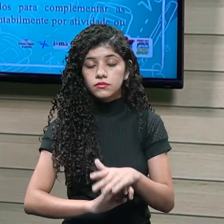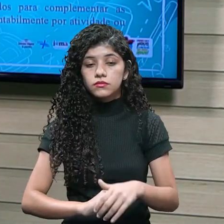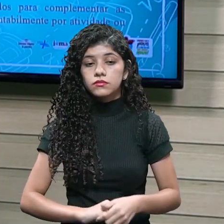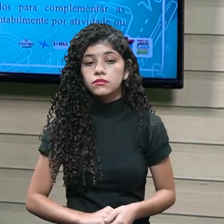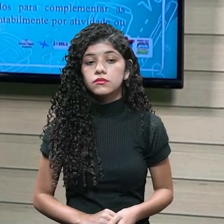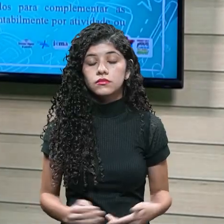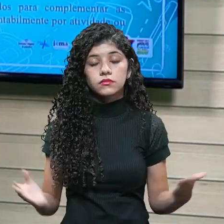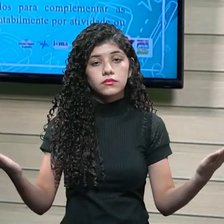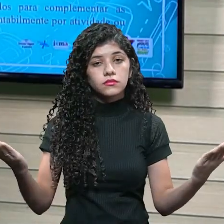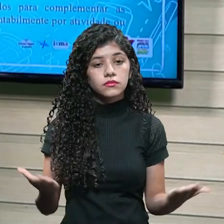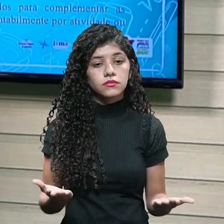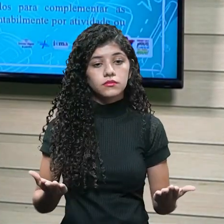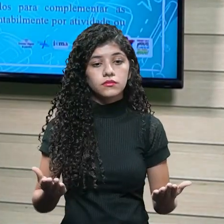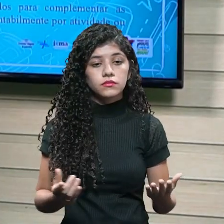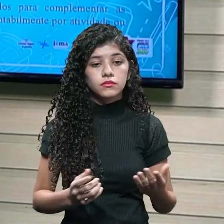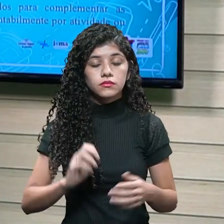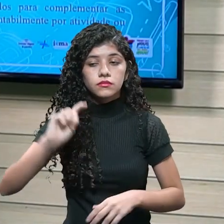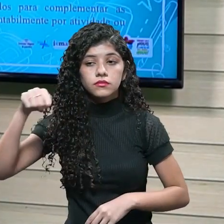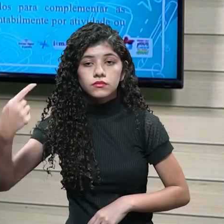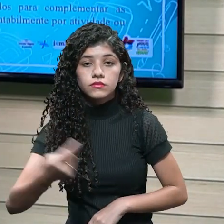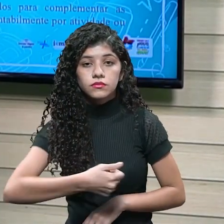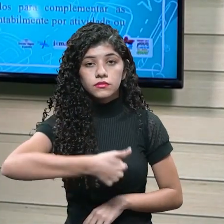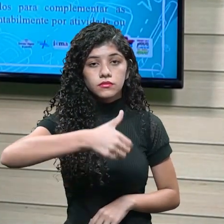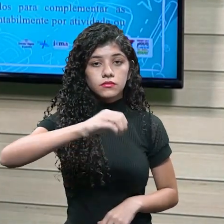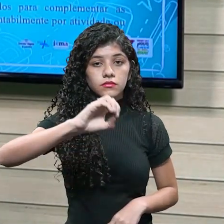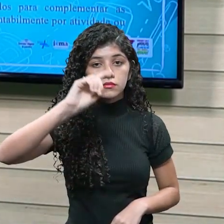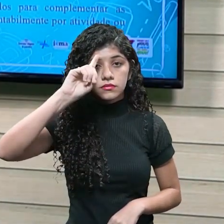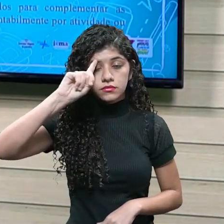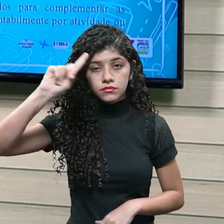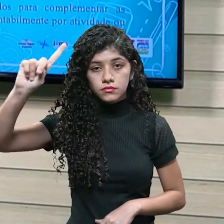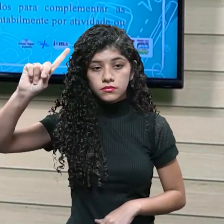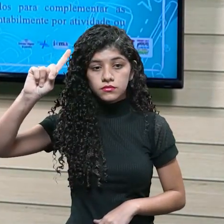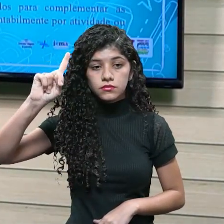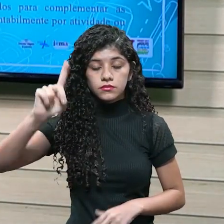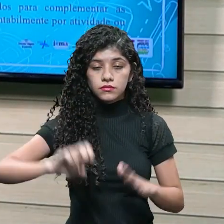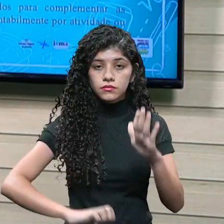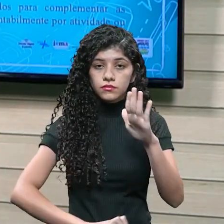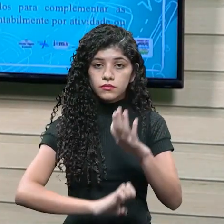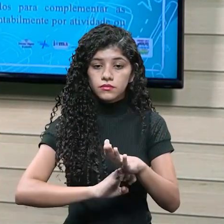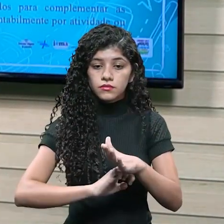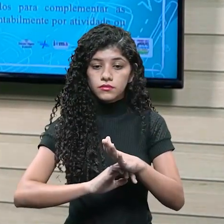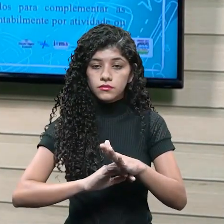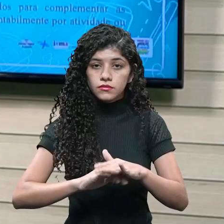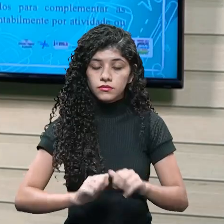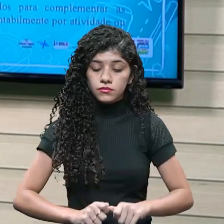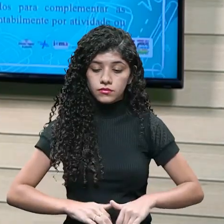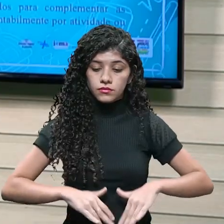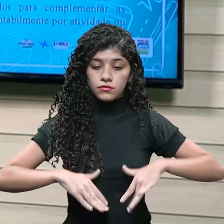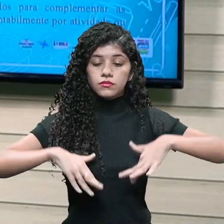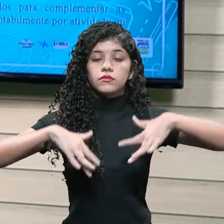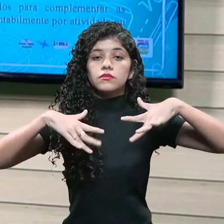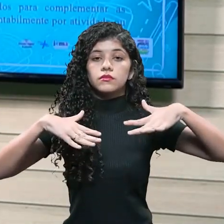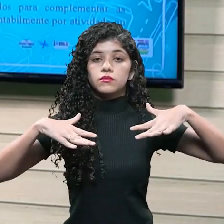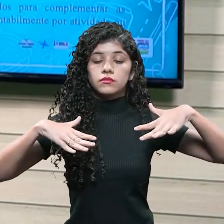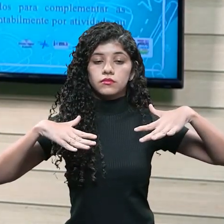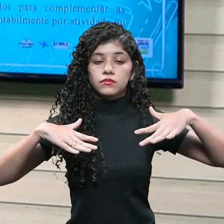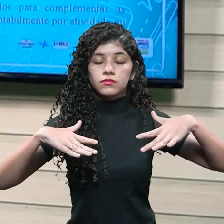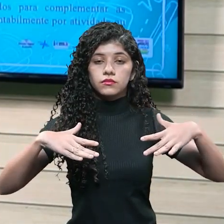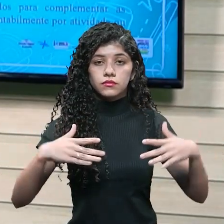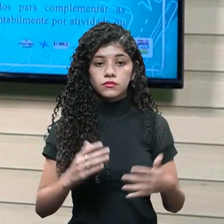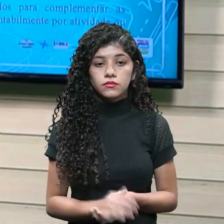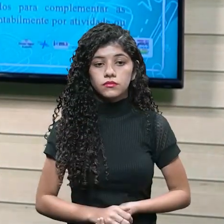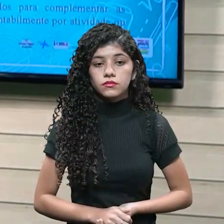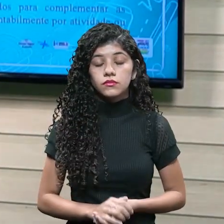empresa hoje e daqui a 10 dias essa empresa valorizou de preço no